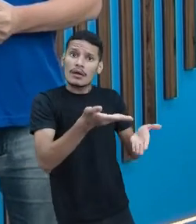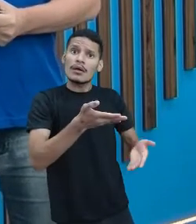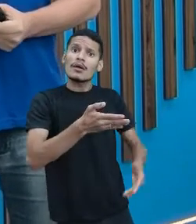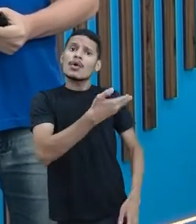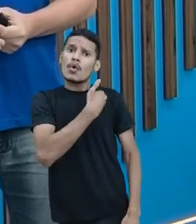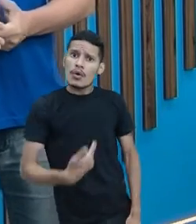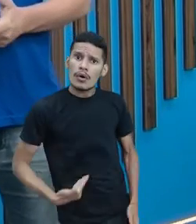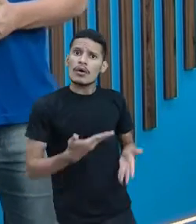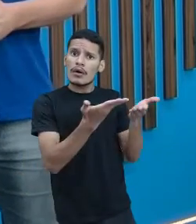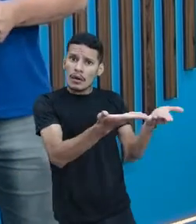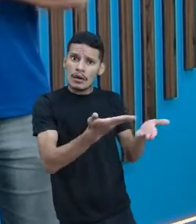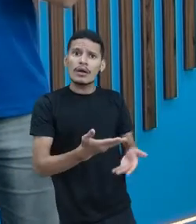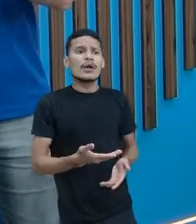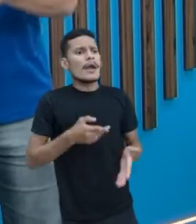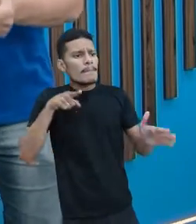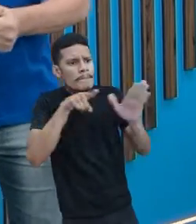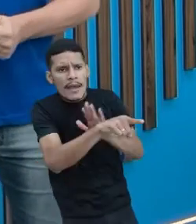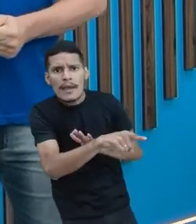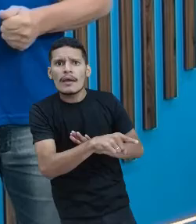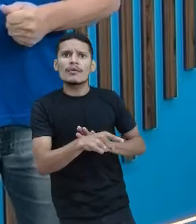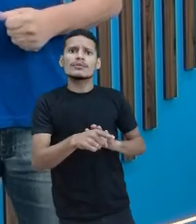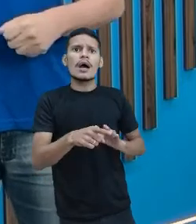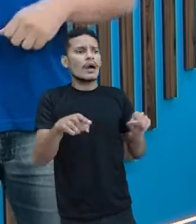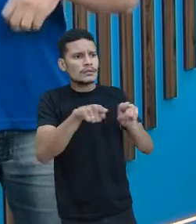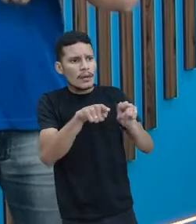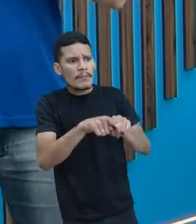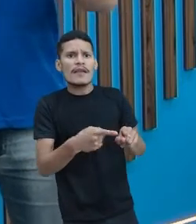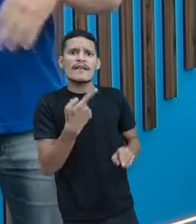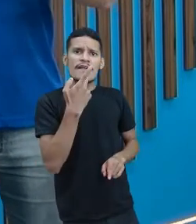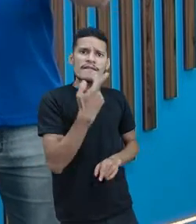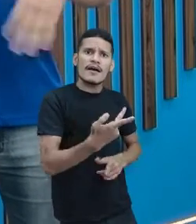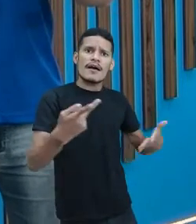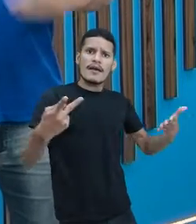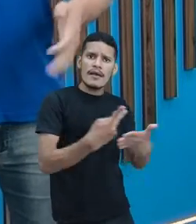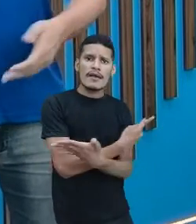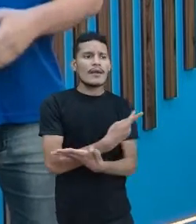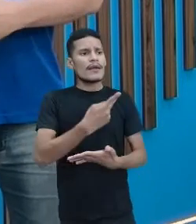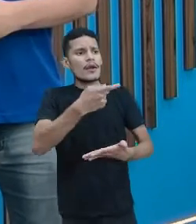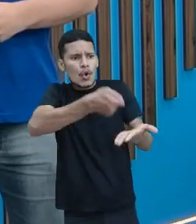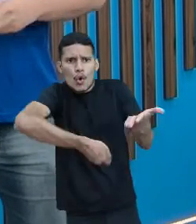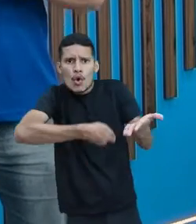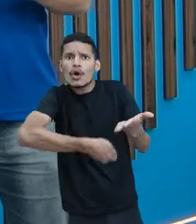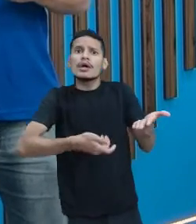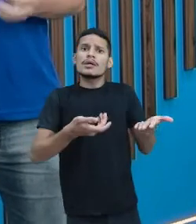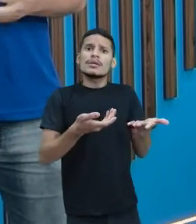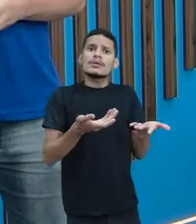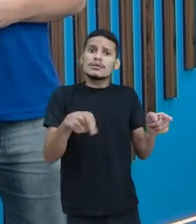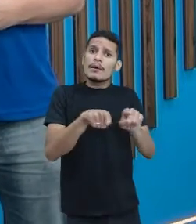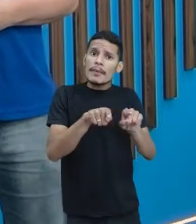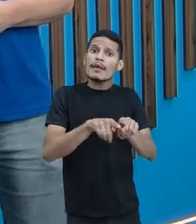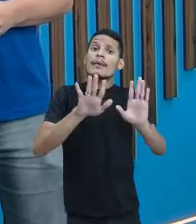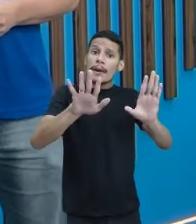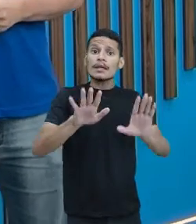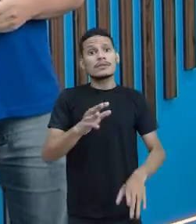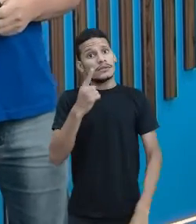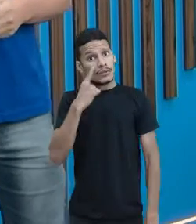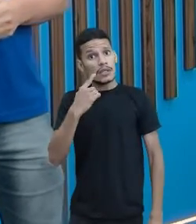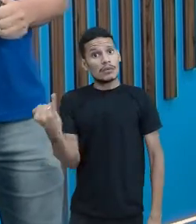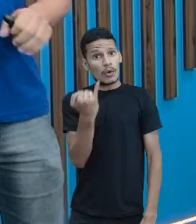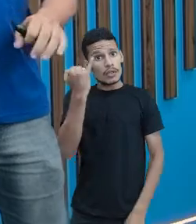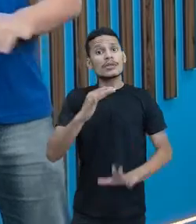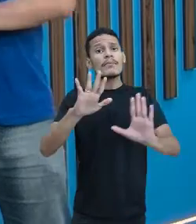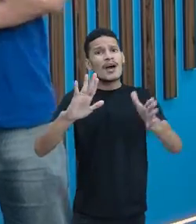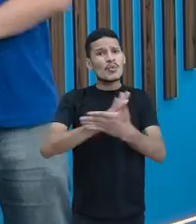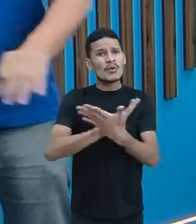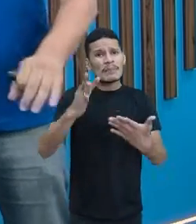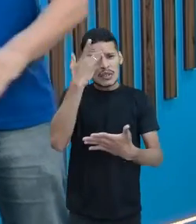lançar reportagens, denunciando, né, cobrando, questionando, enfim. Então é importante que esteja lá. Então muita gente acha que